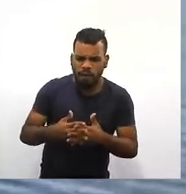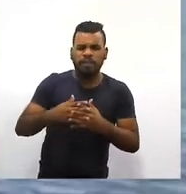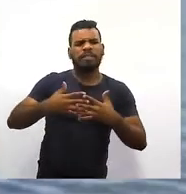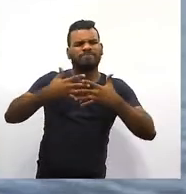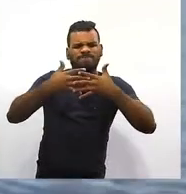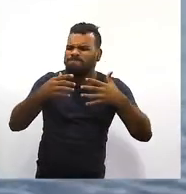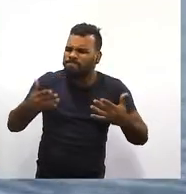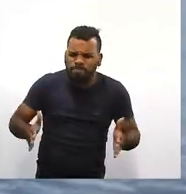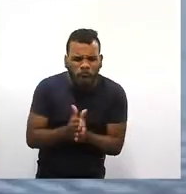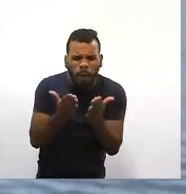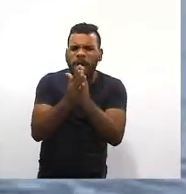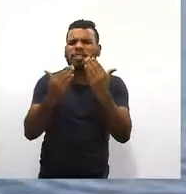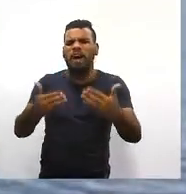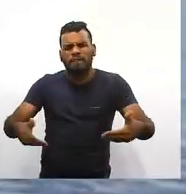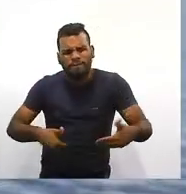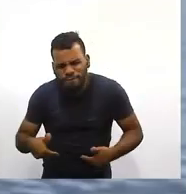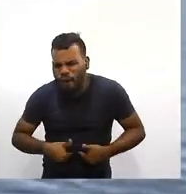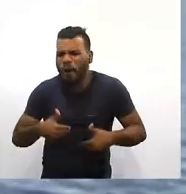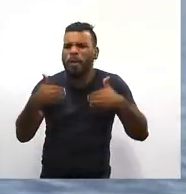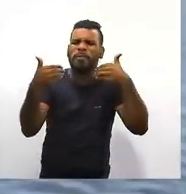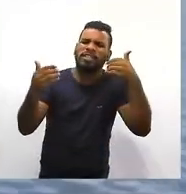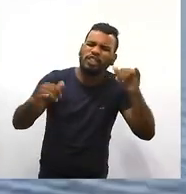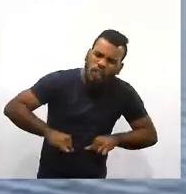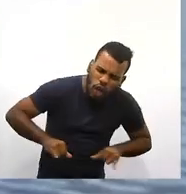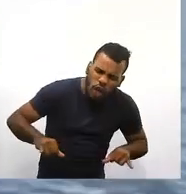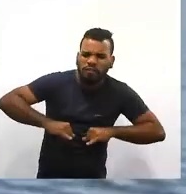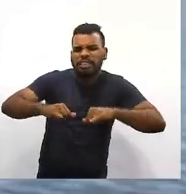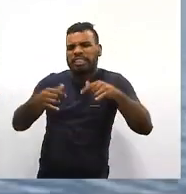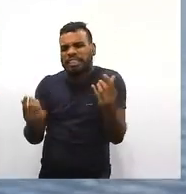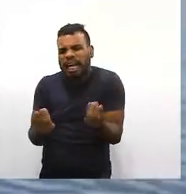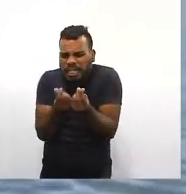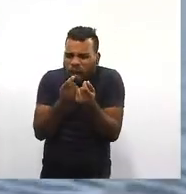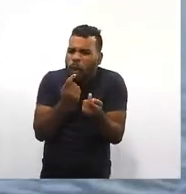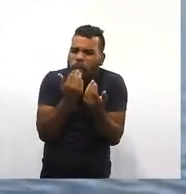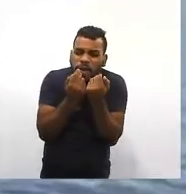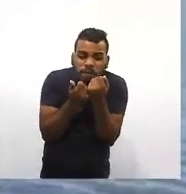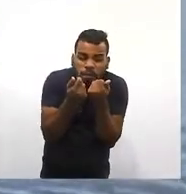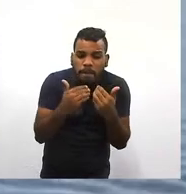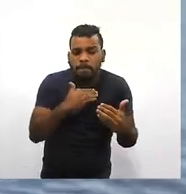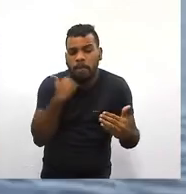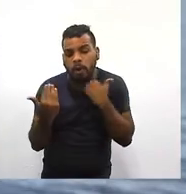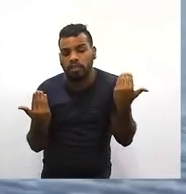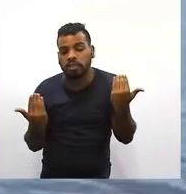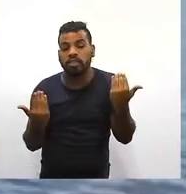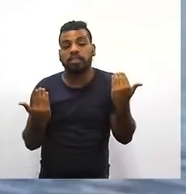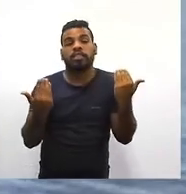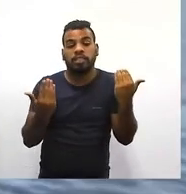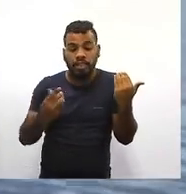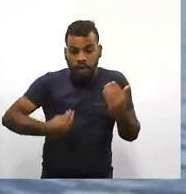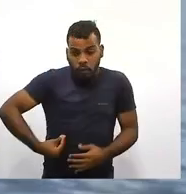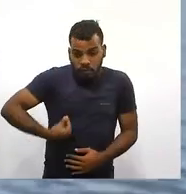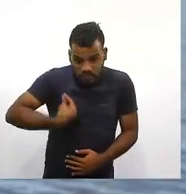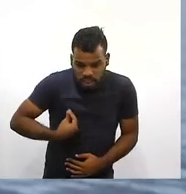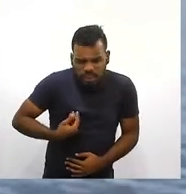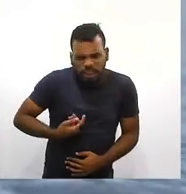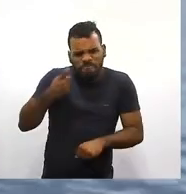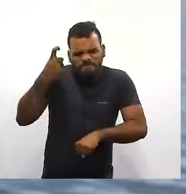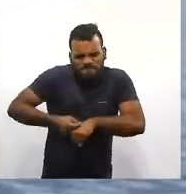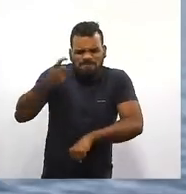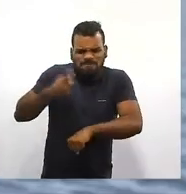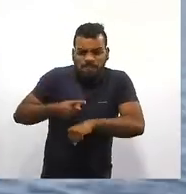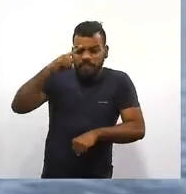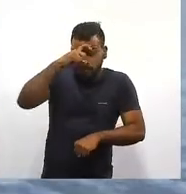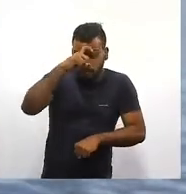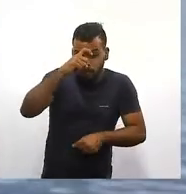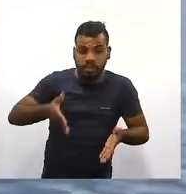de pobreza, de miséria, de seca, de fome e morte. Em meio a essa vida severa,